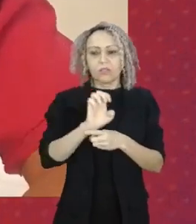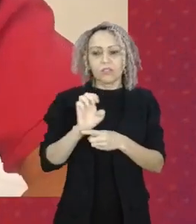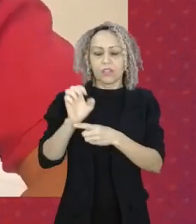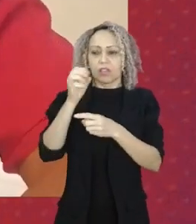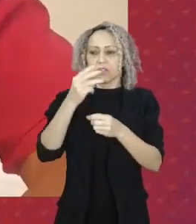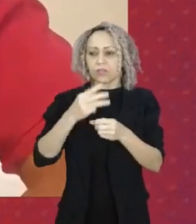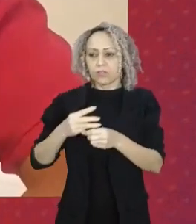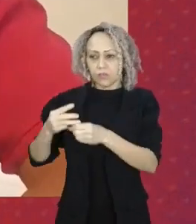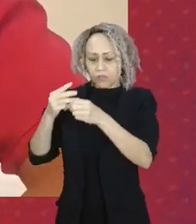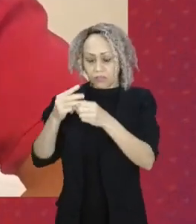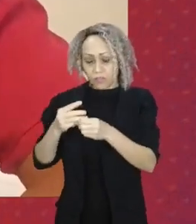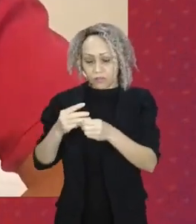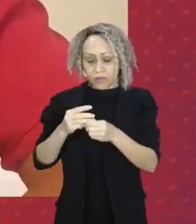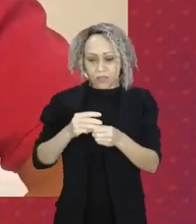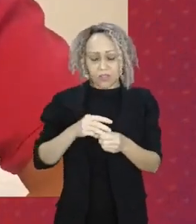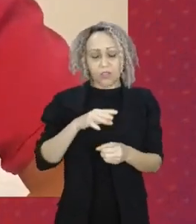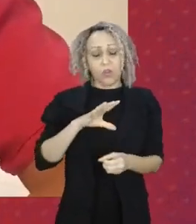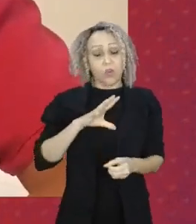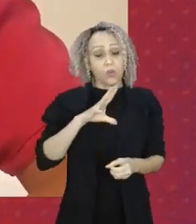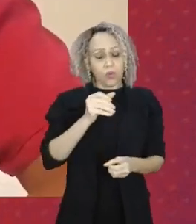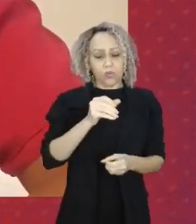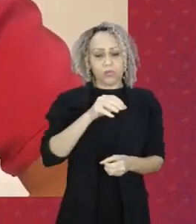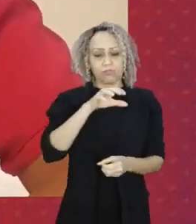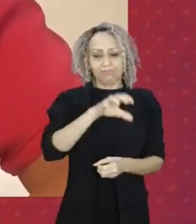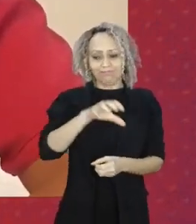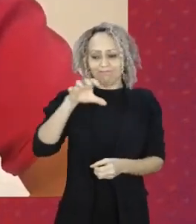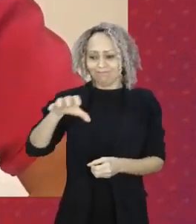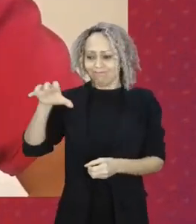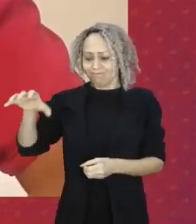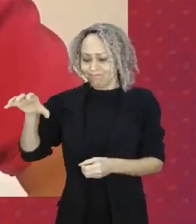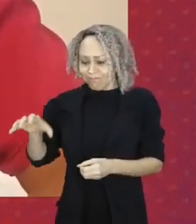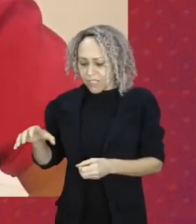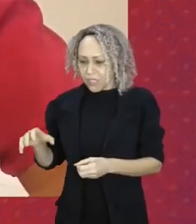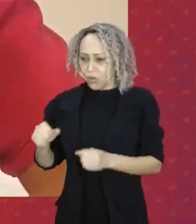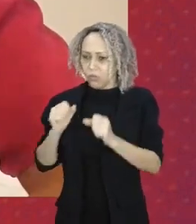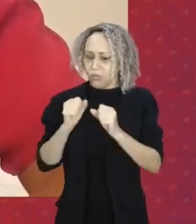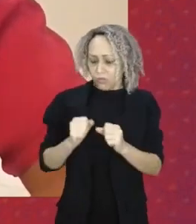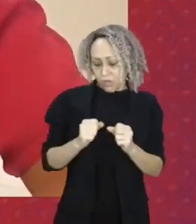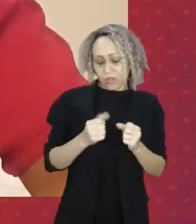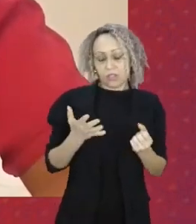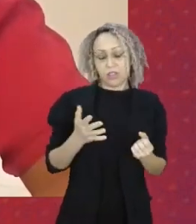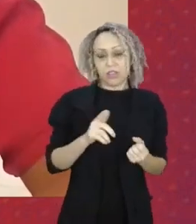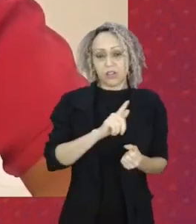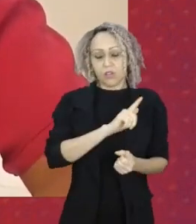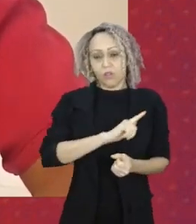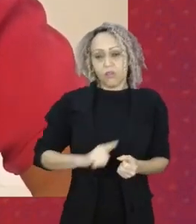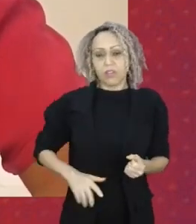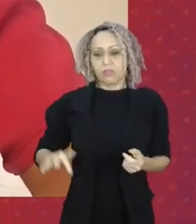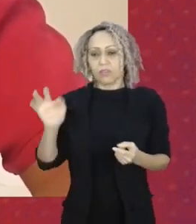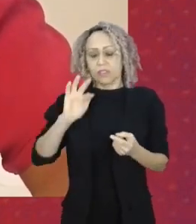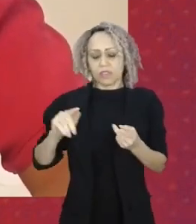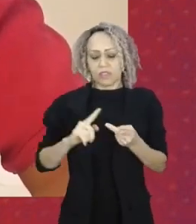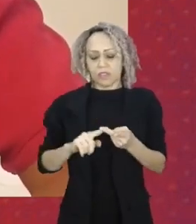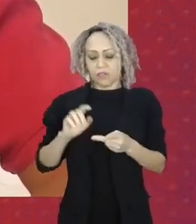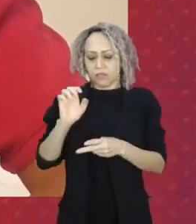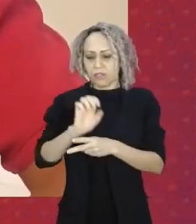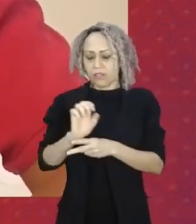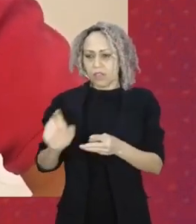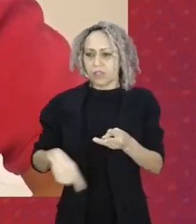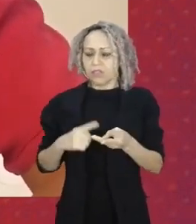que todas as esferas do poder público, seja a União, Estado e municípios, eles